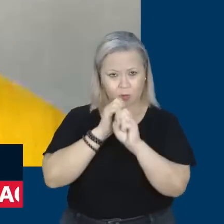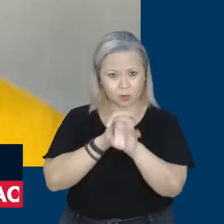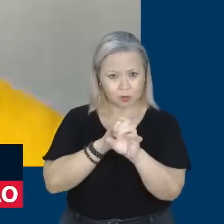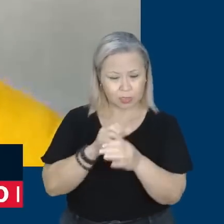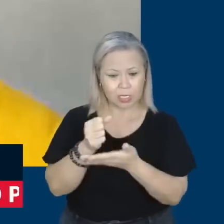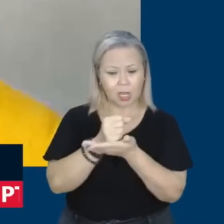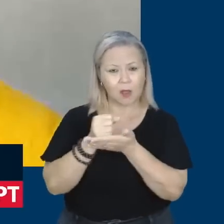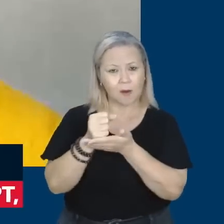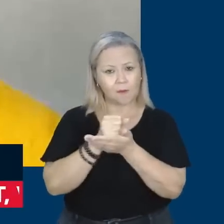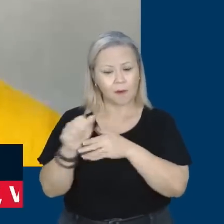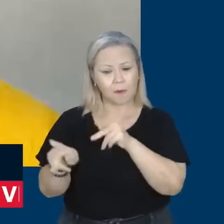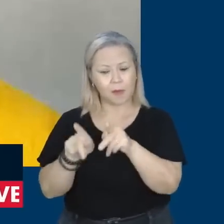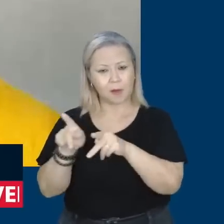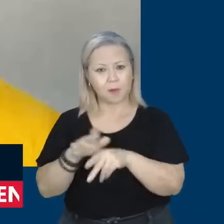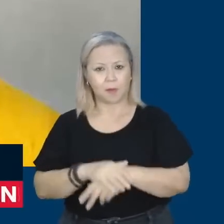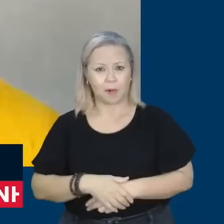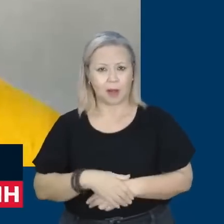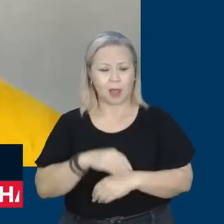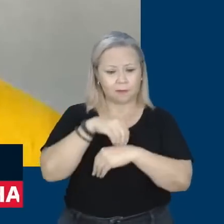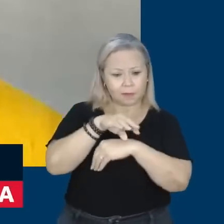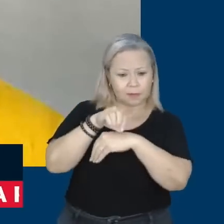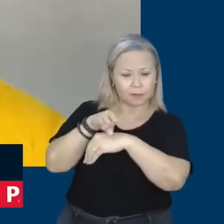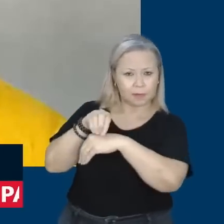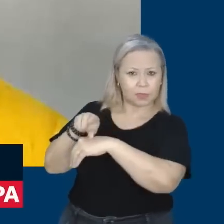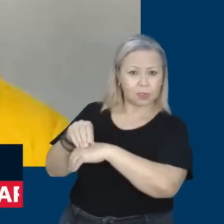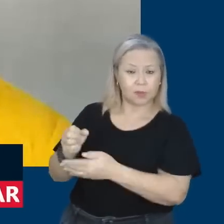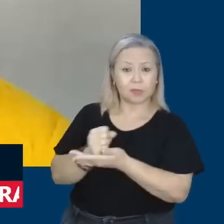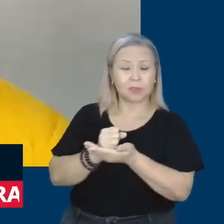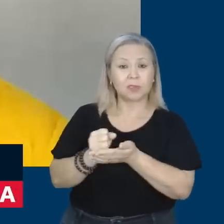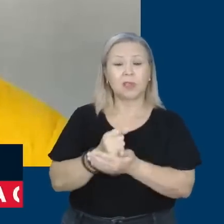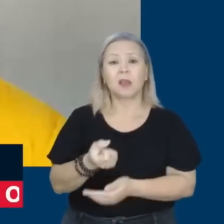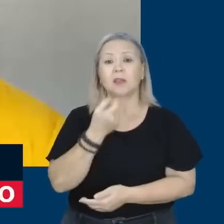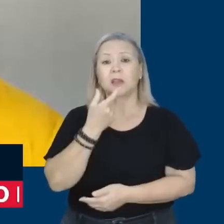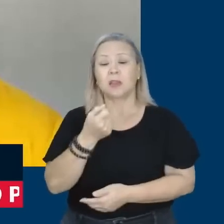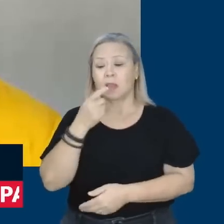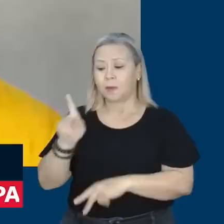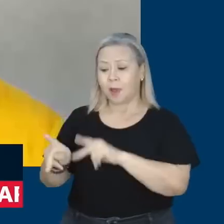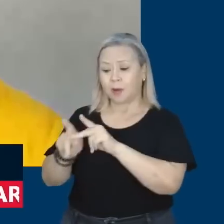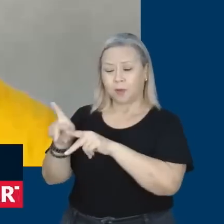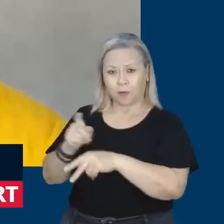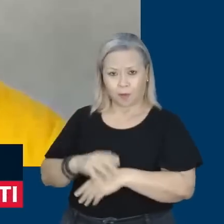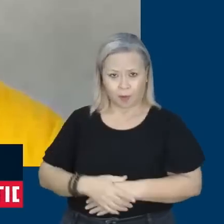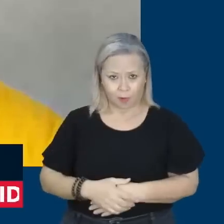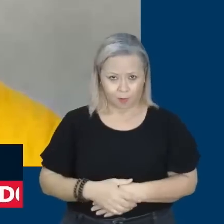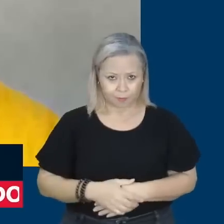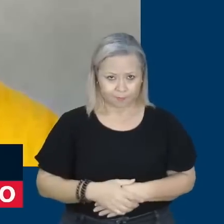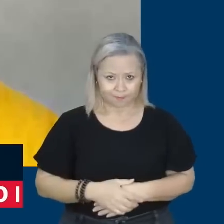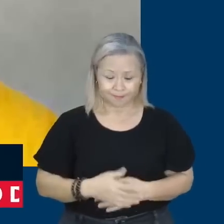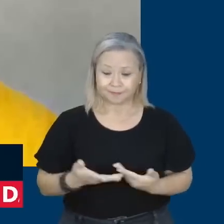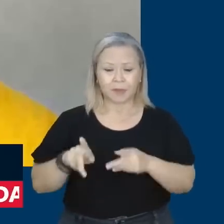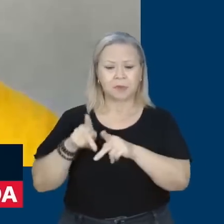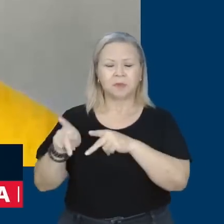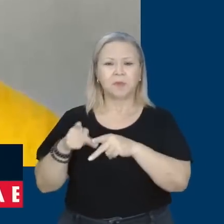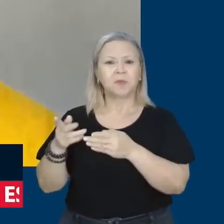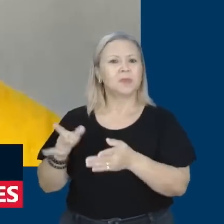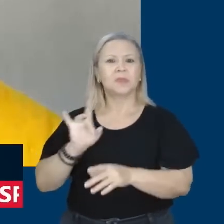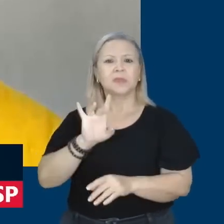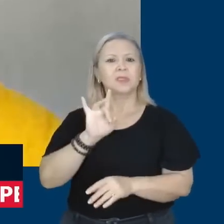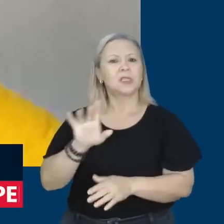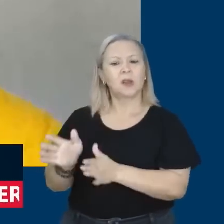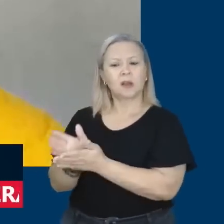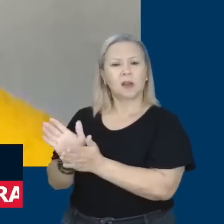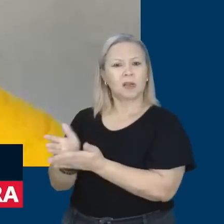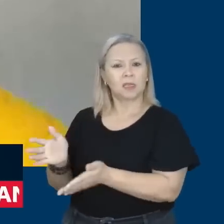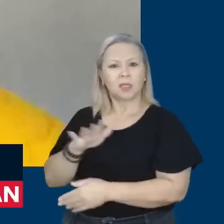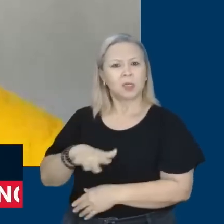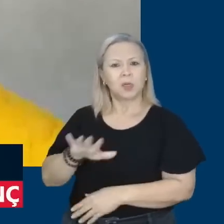farmácia popular, a distribuição de remédios da população, mas que não é só da população carente, não, Amanda. Todo mundo